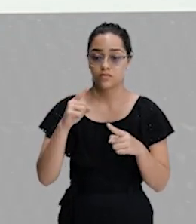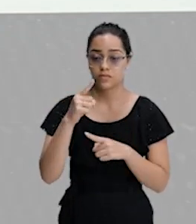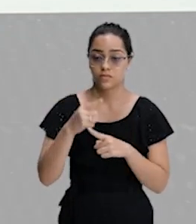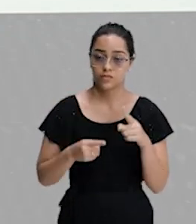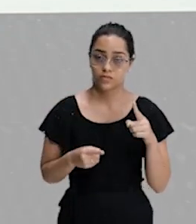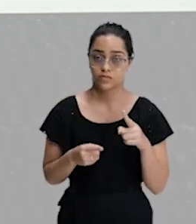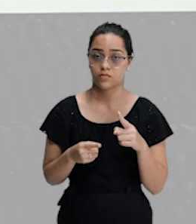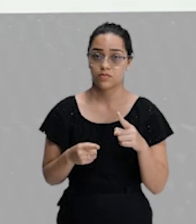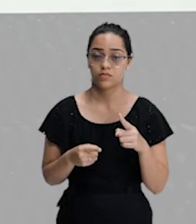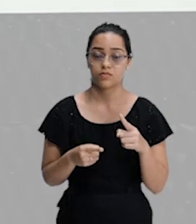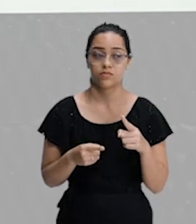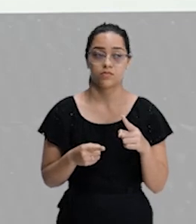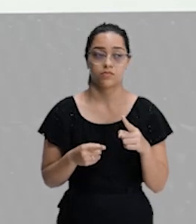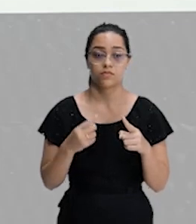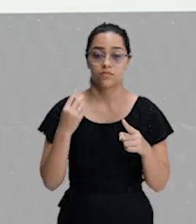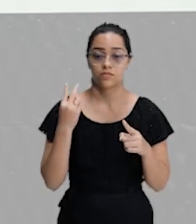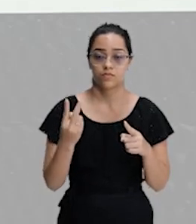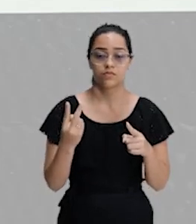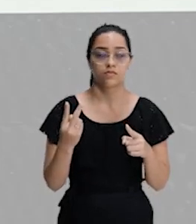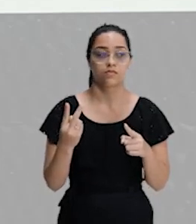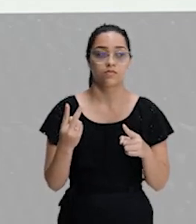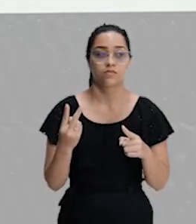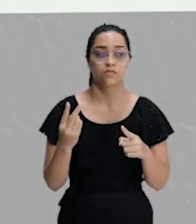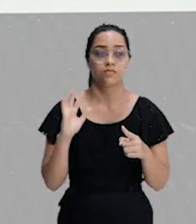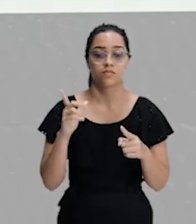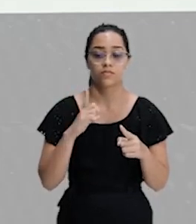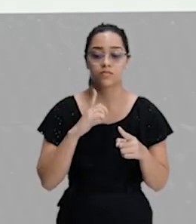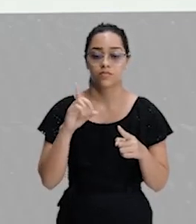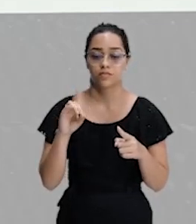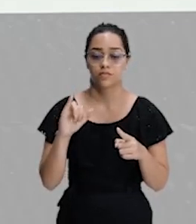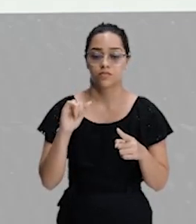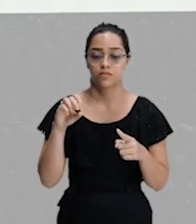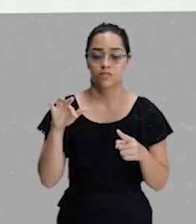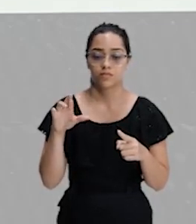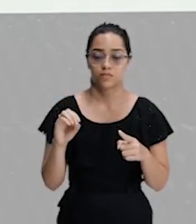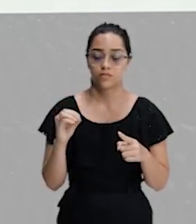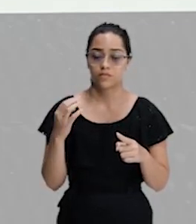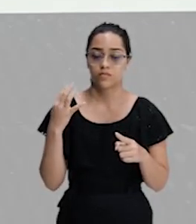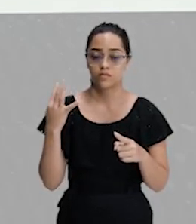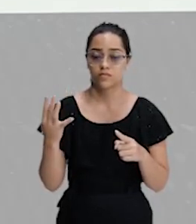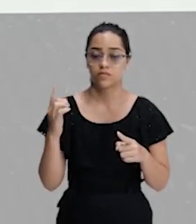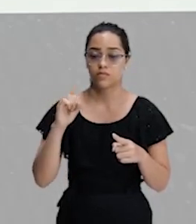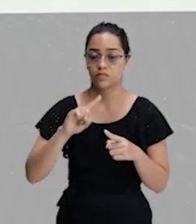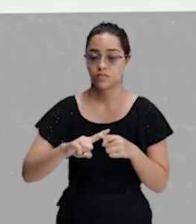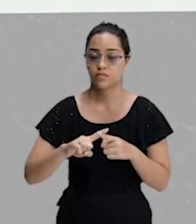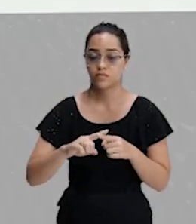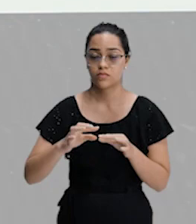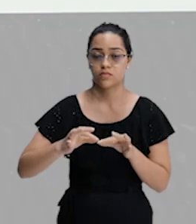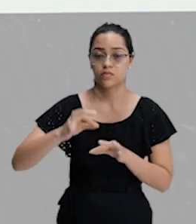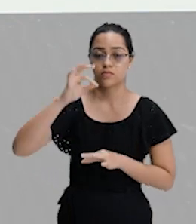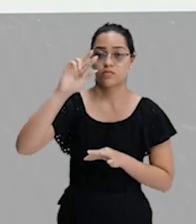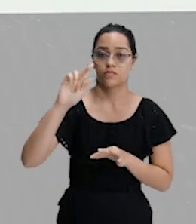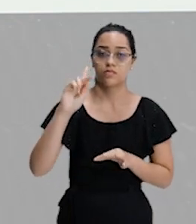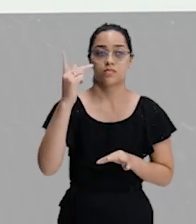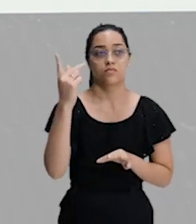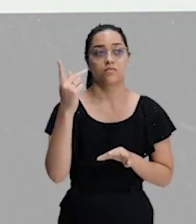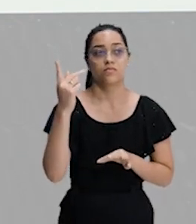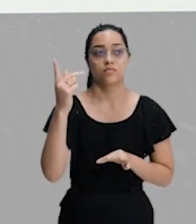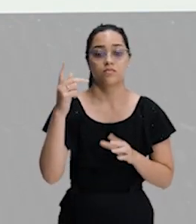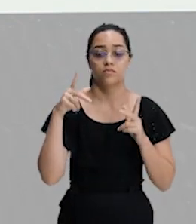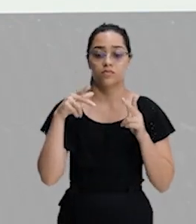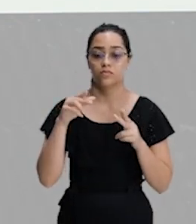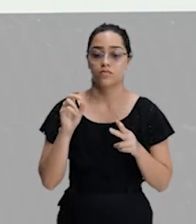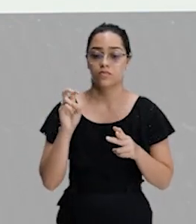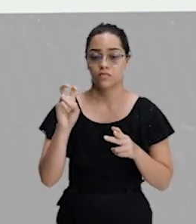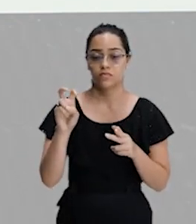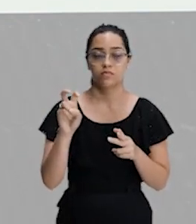metade. O raio aqui é 2, já que o diâmetro é 4. Que multiplica a altura, que é